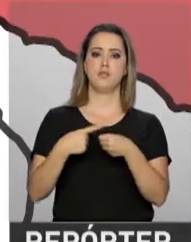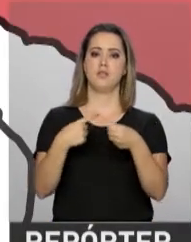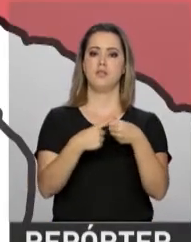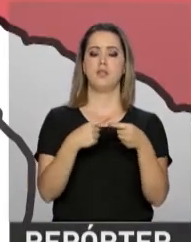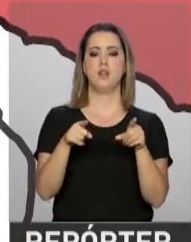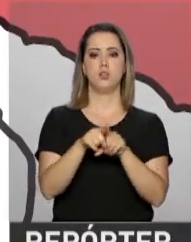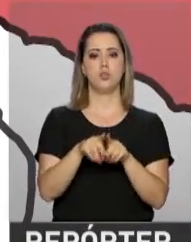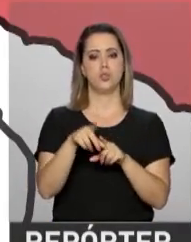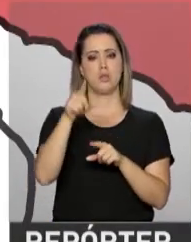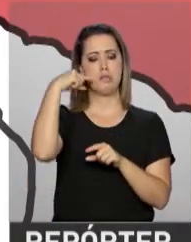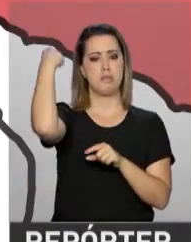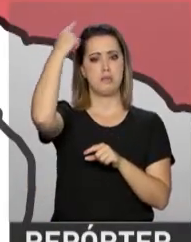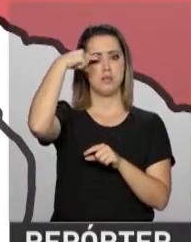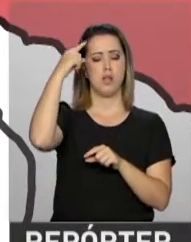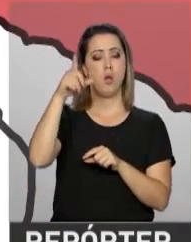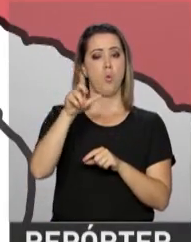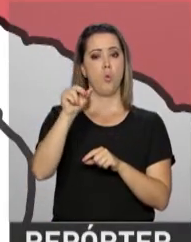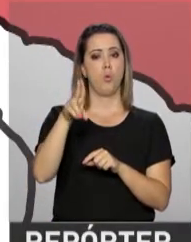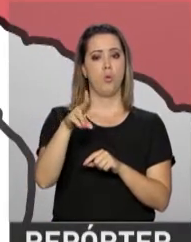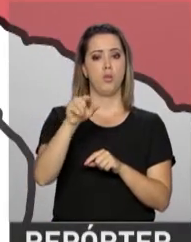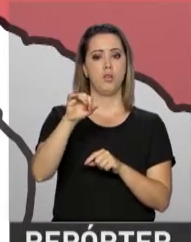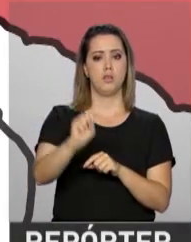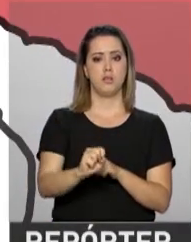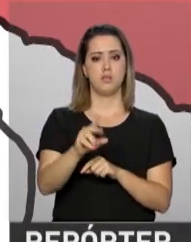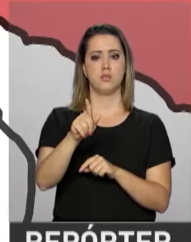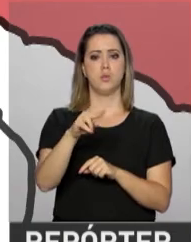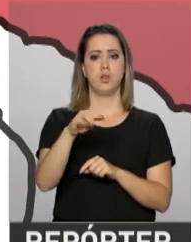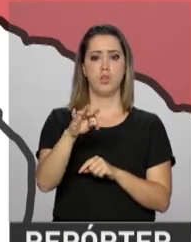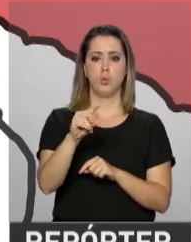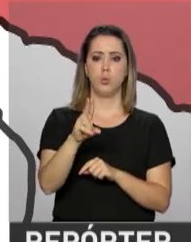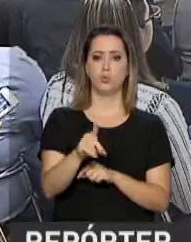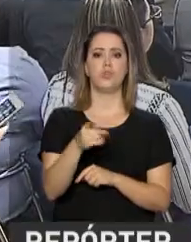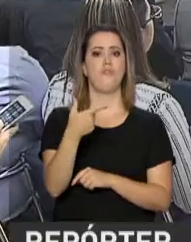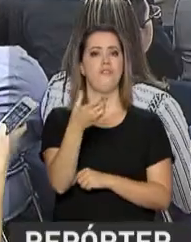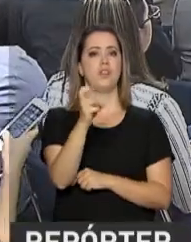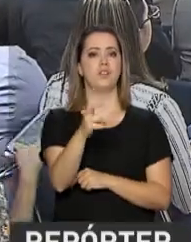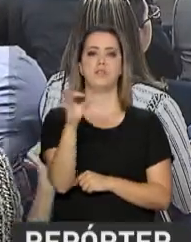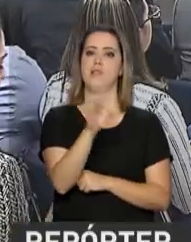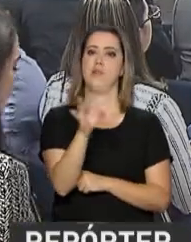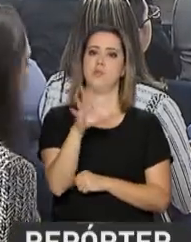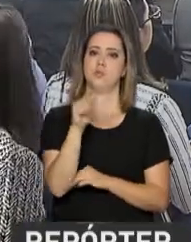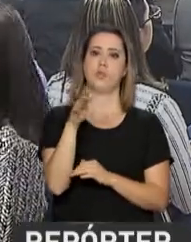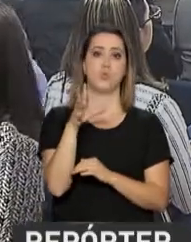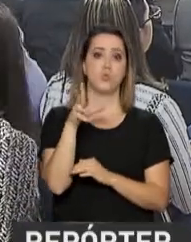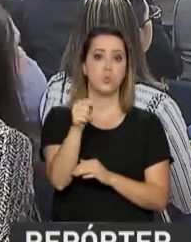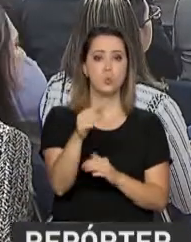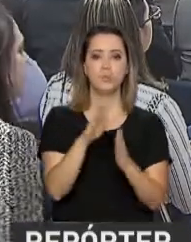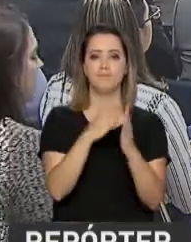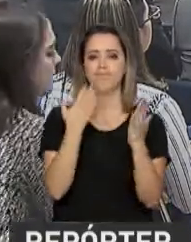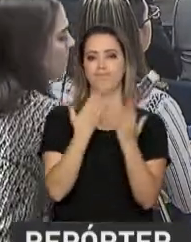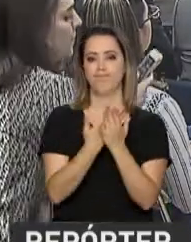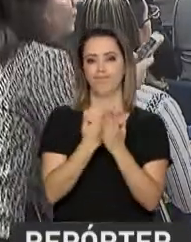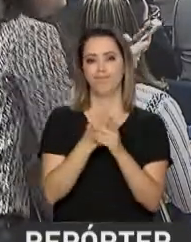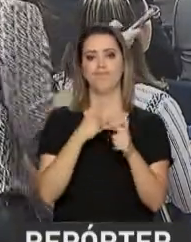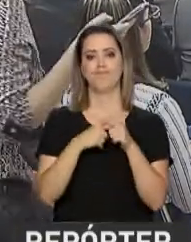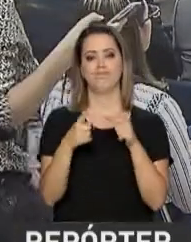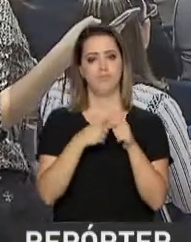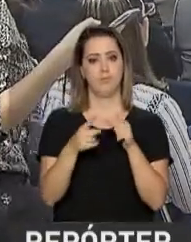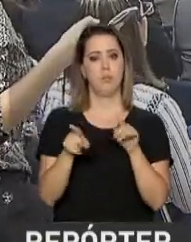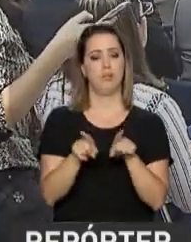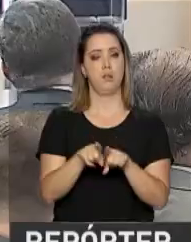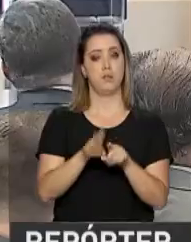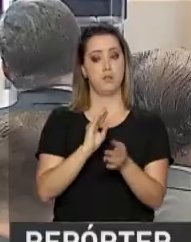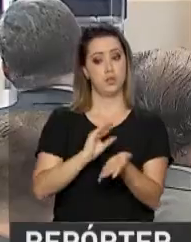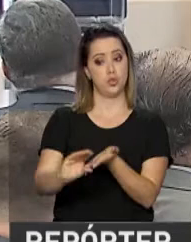quintude 25% das escolas foram danificadas o município também foi contemplado com recursos do governo federal